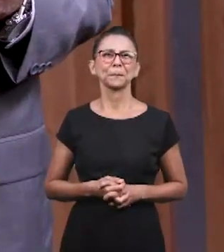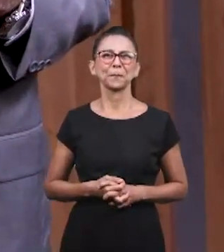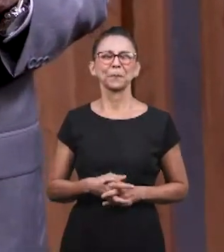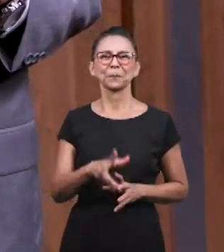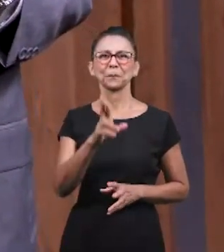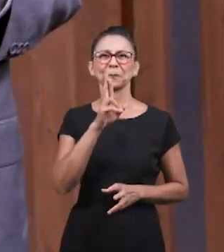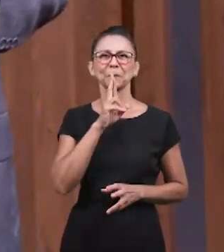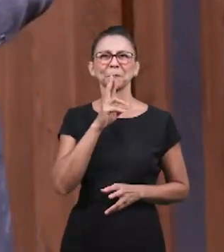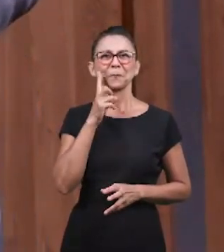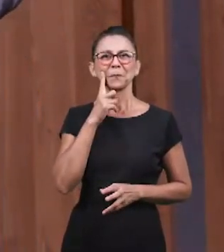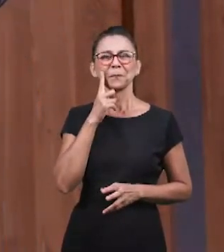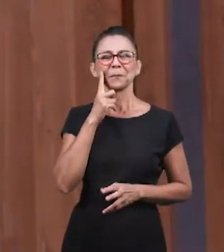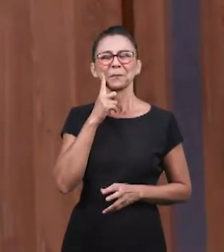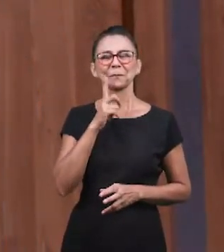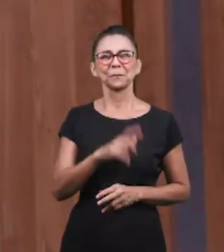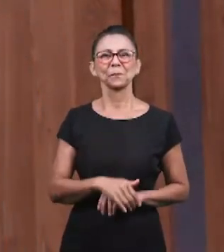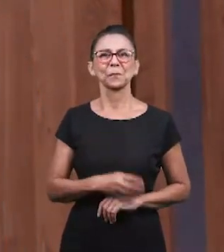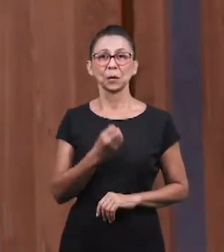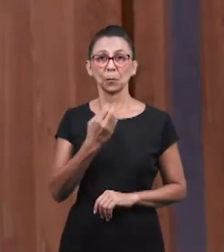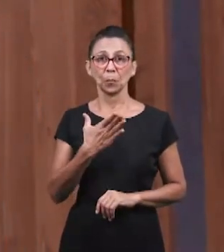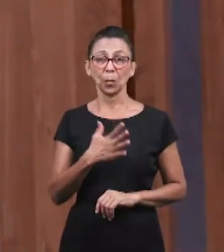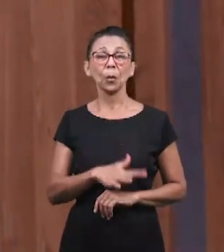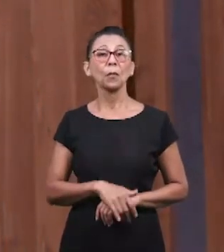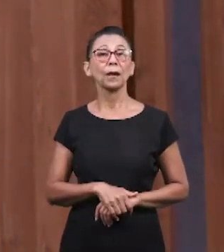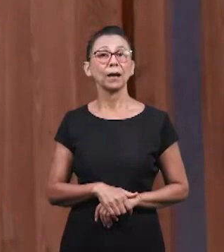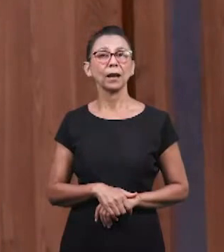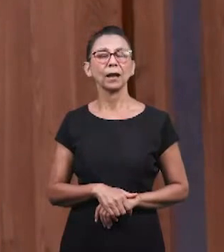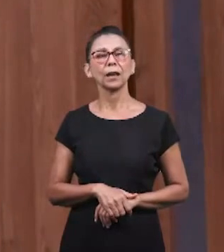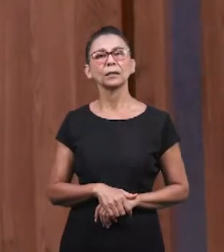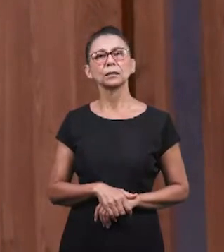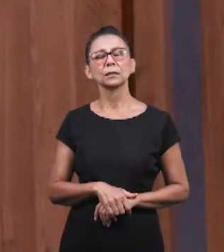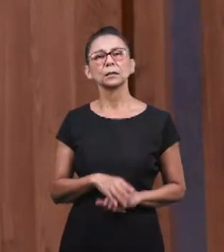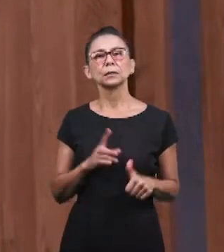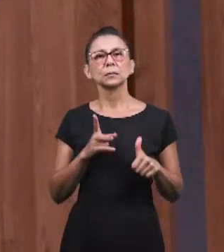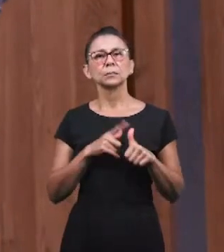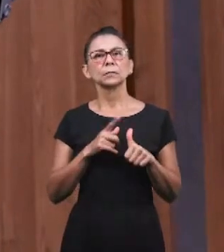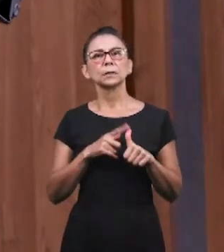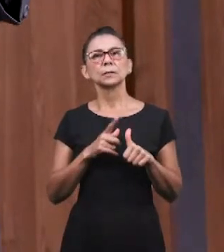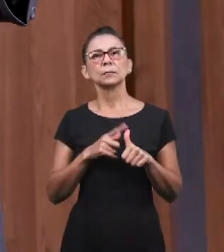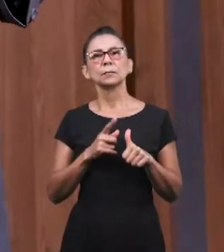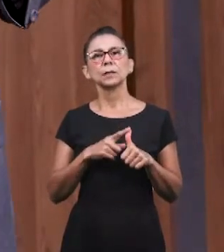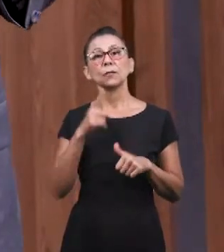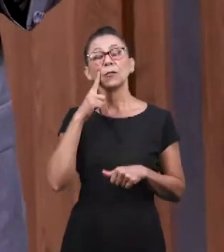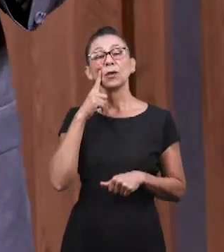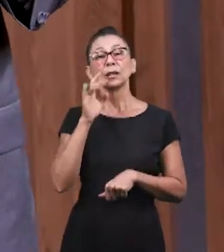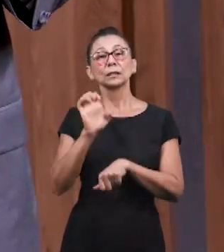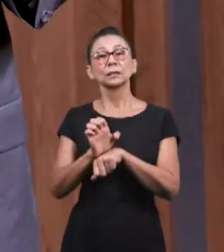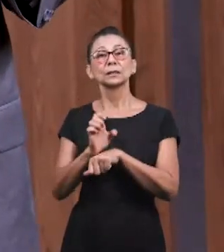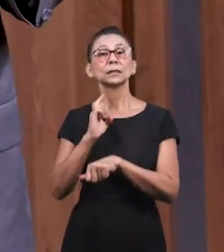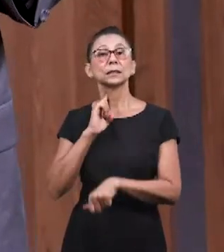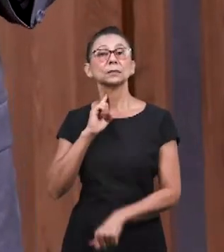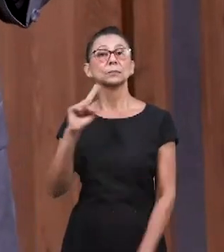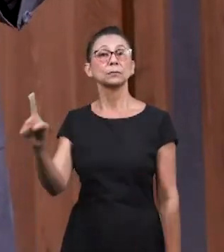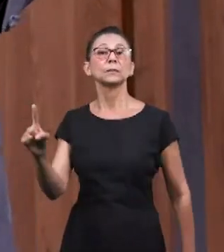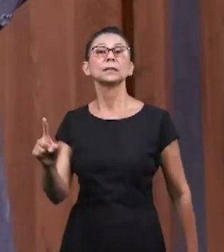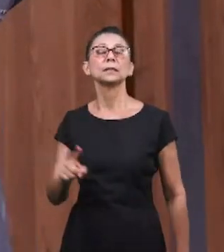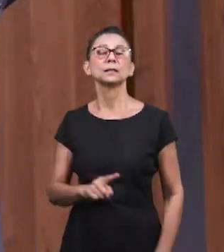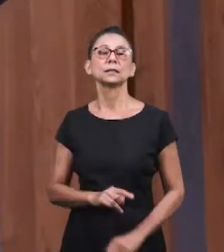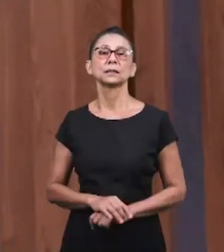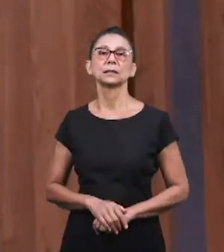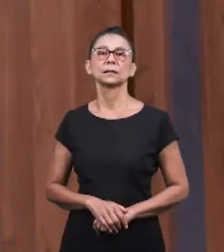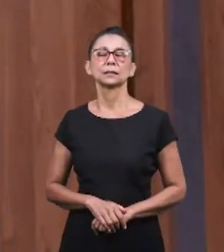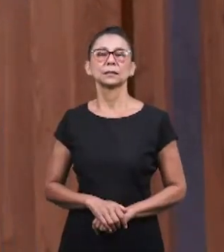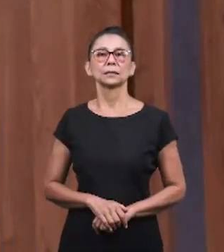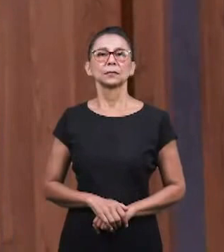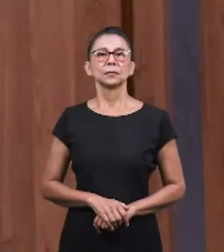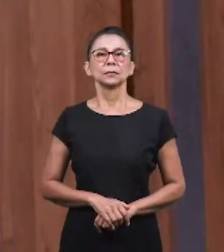e a resposta muito bem colocada pelos nossos irmãos. Primeiramente, nós vamos lá para o estado de Minas Gerais, onde ali a